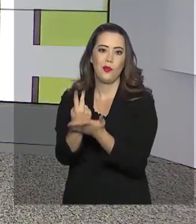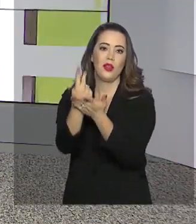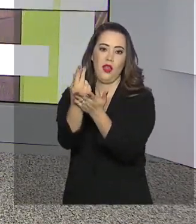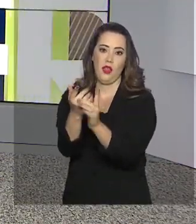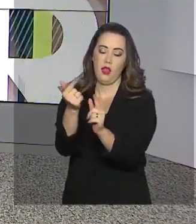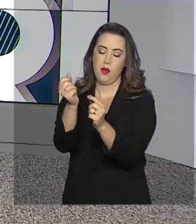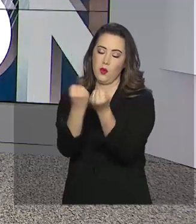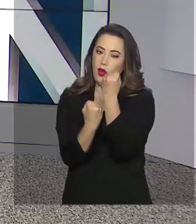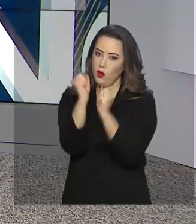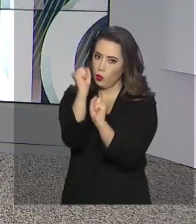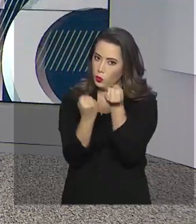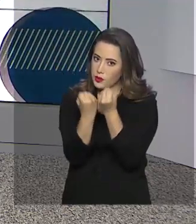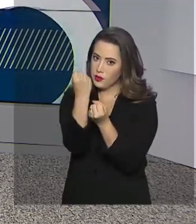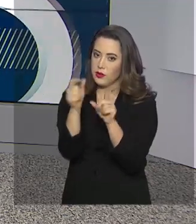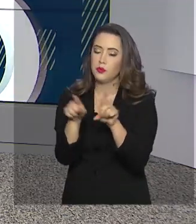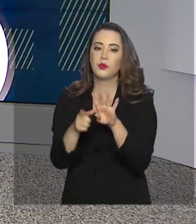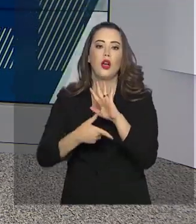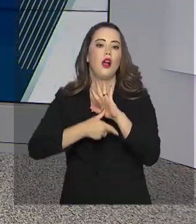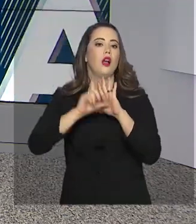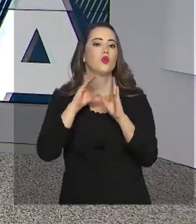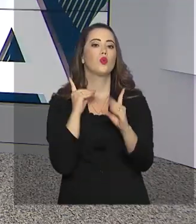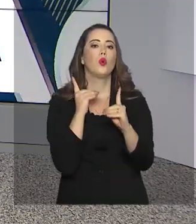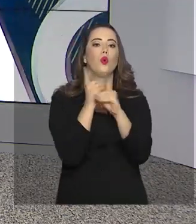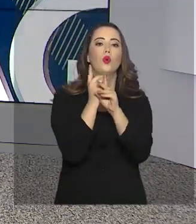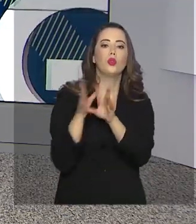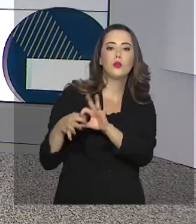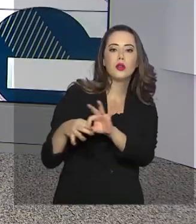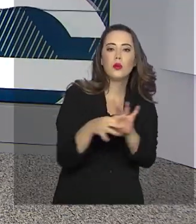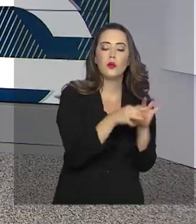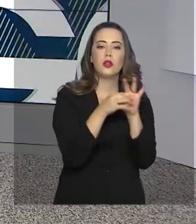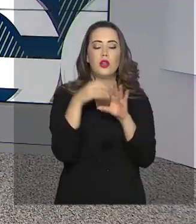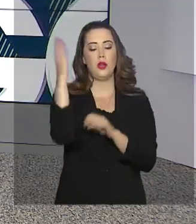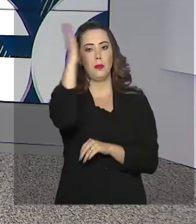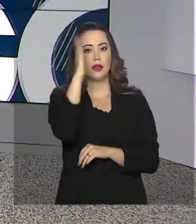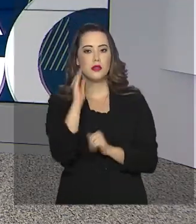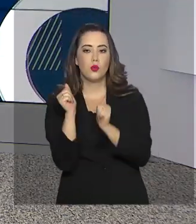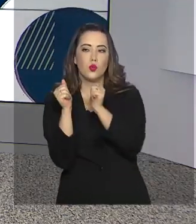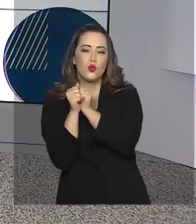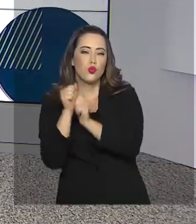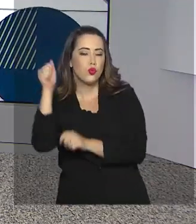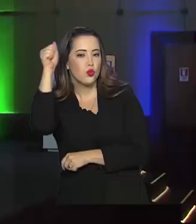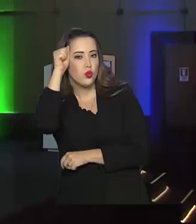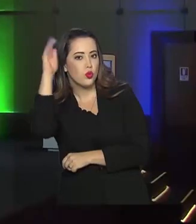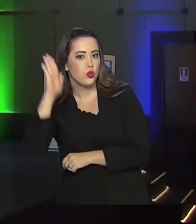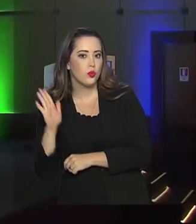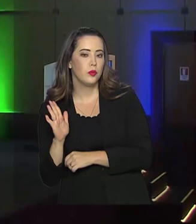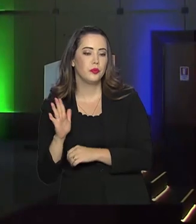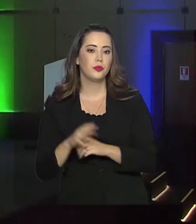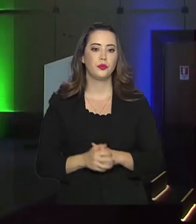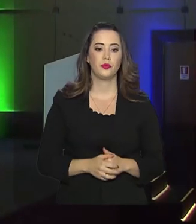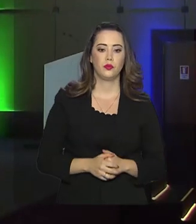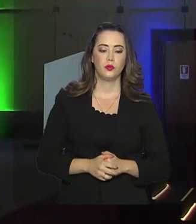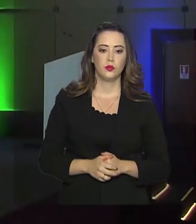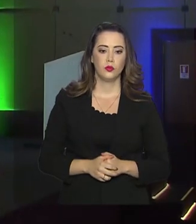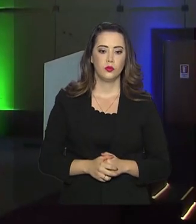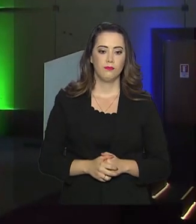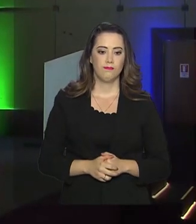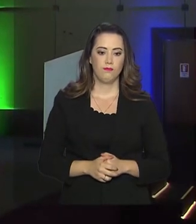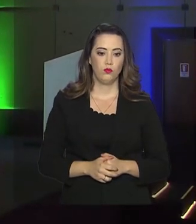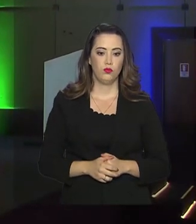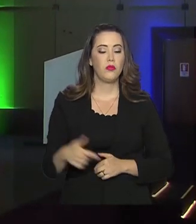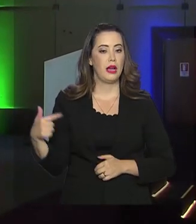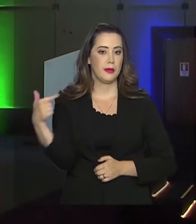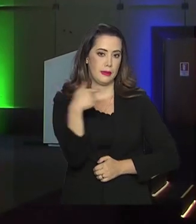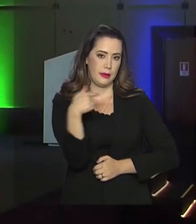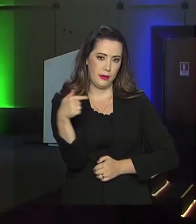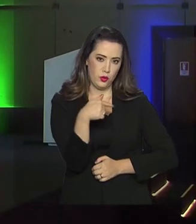mourão participou de um encontro para fortalecer as parcerias entre brasil e áfrica a sétima